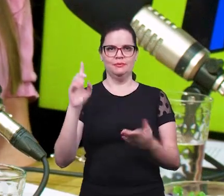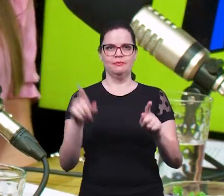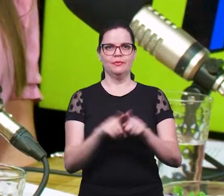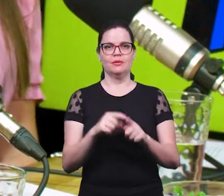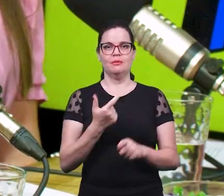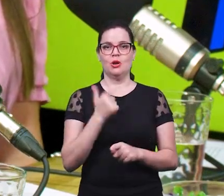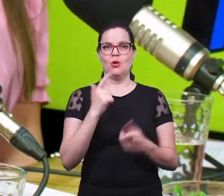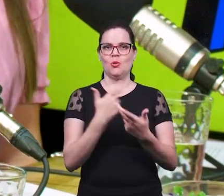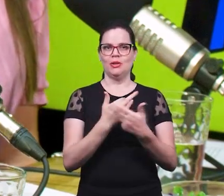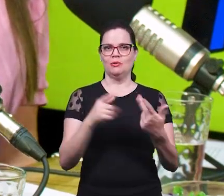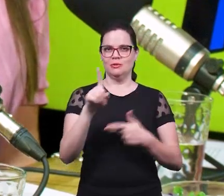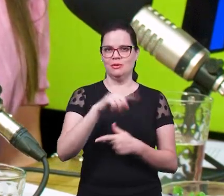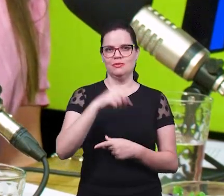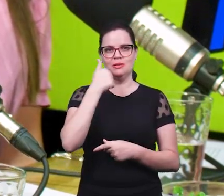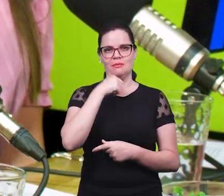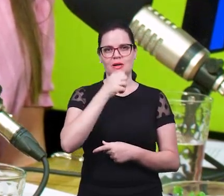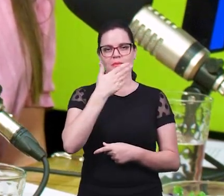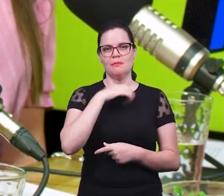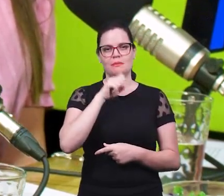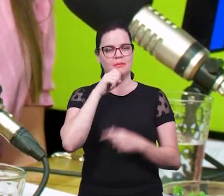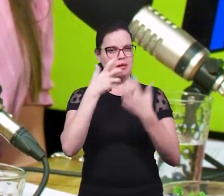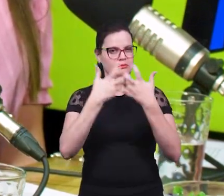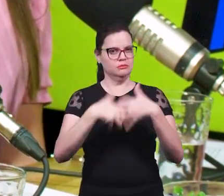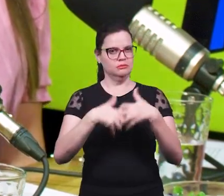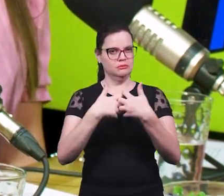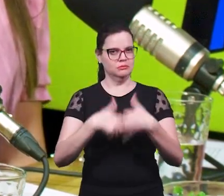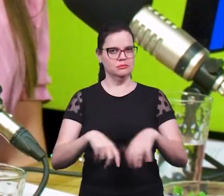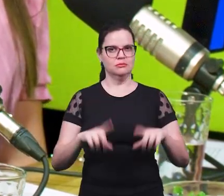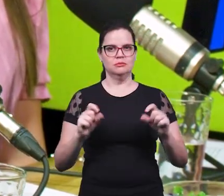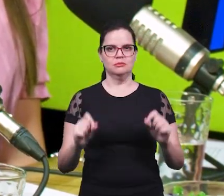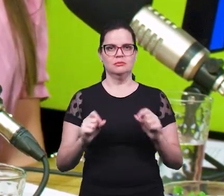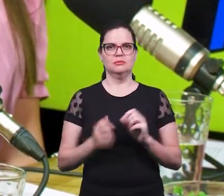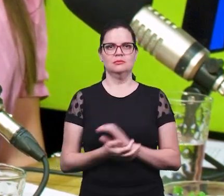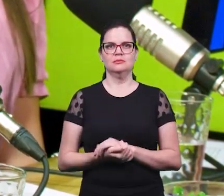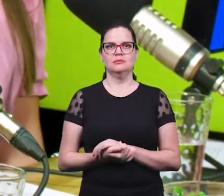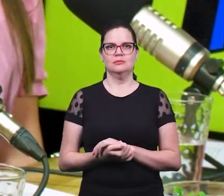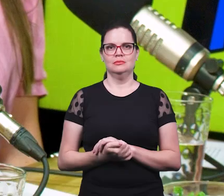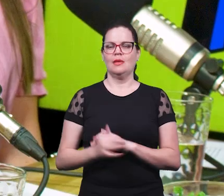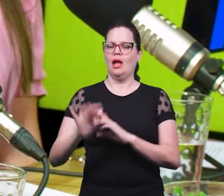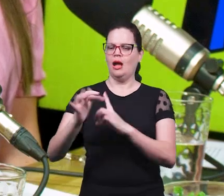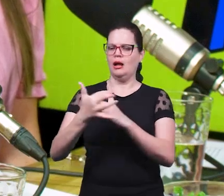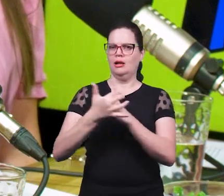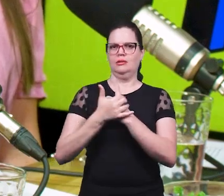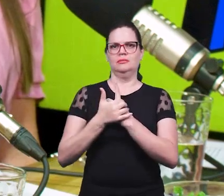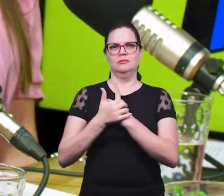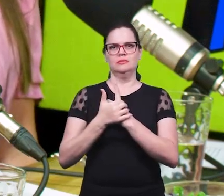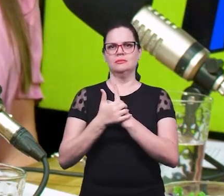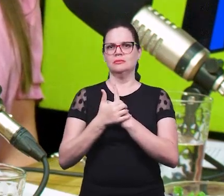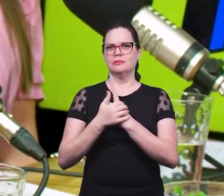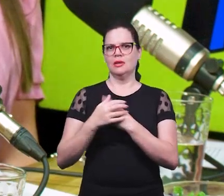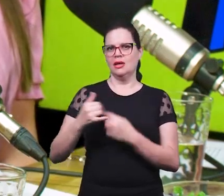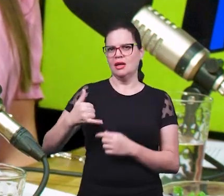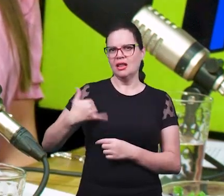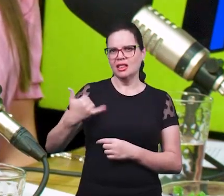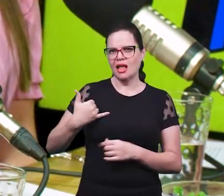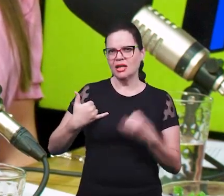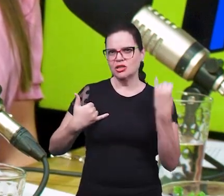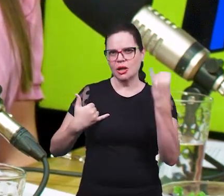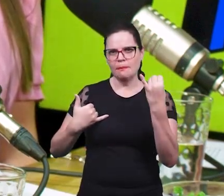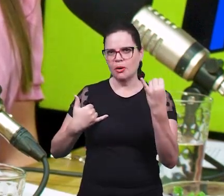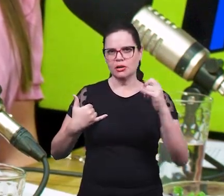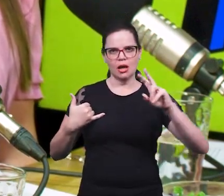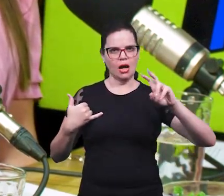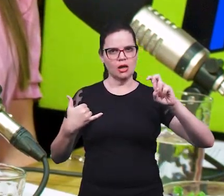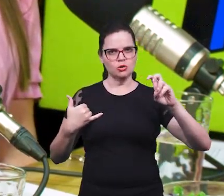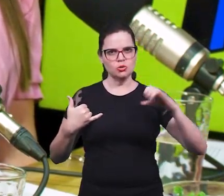como reflexão para pais que estão nos assistindo: acolham. Não importa a idade, não importa o